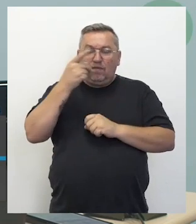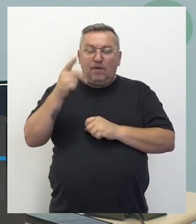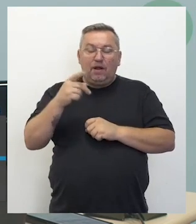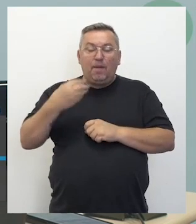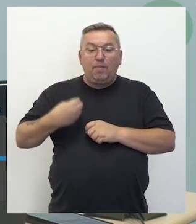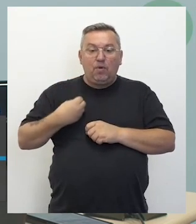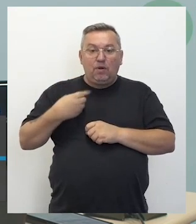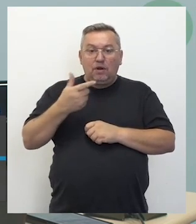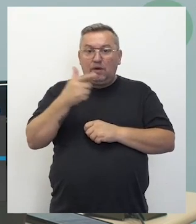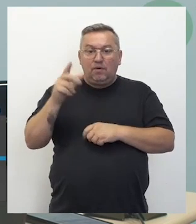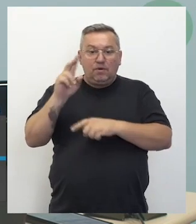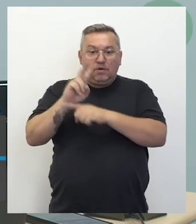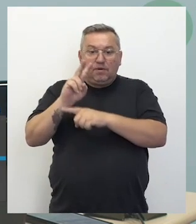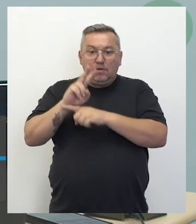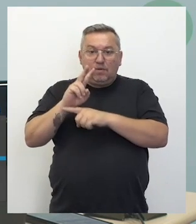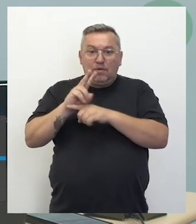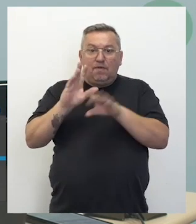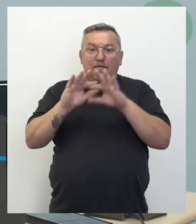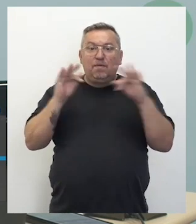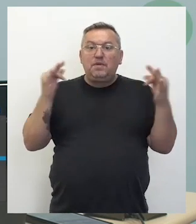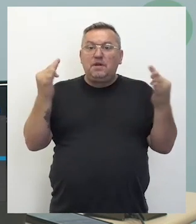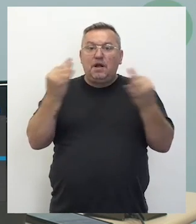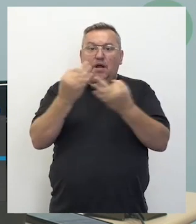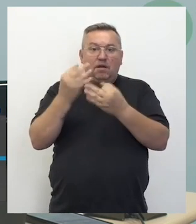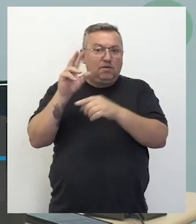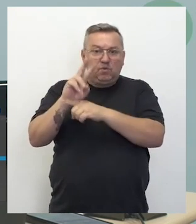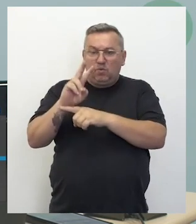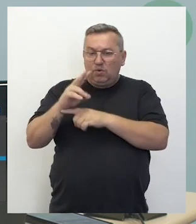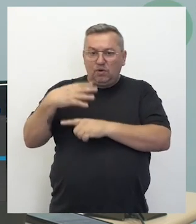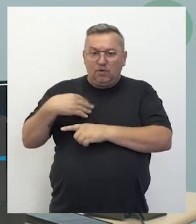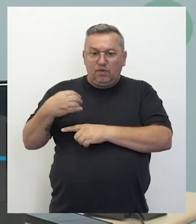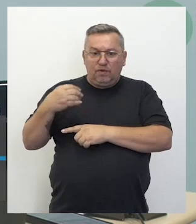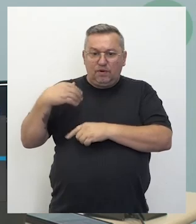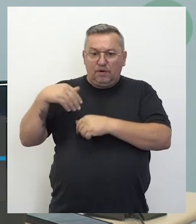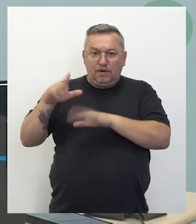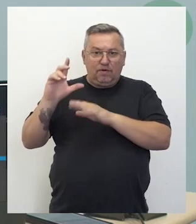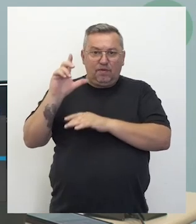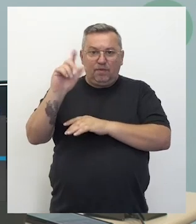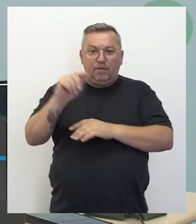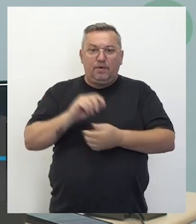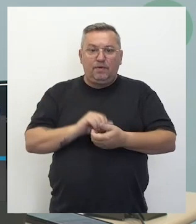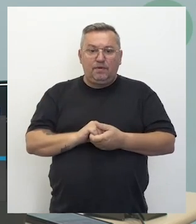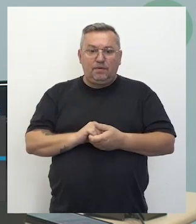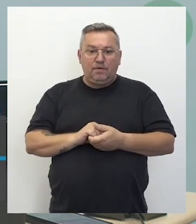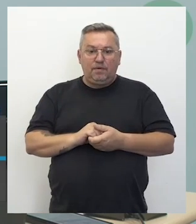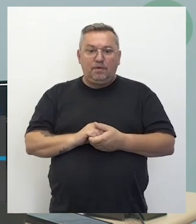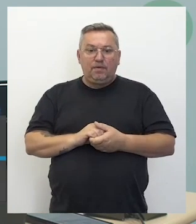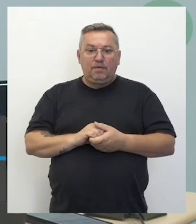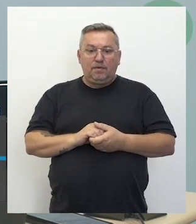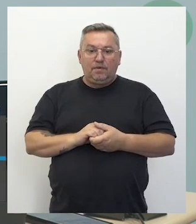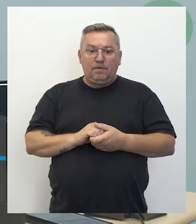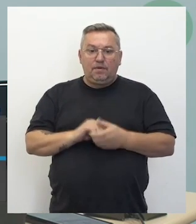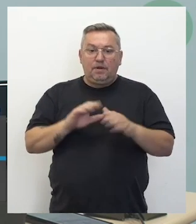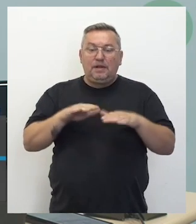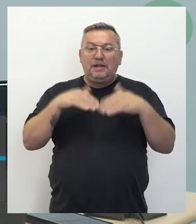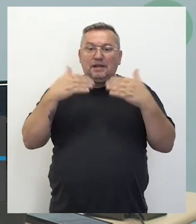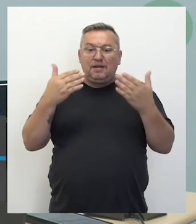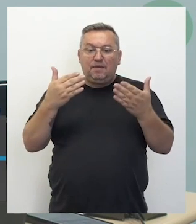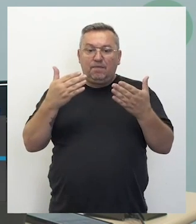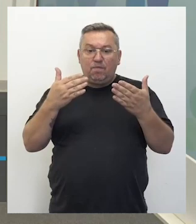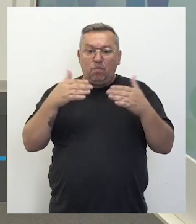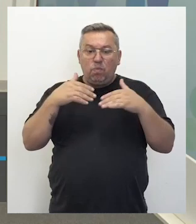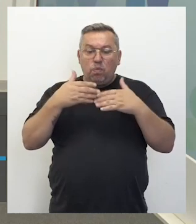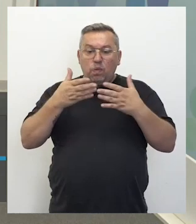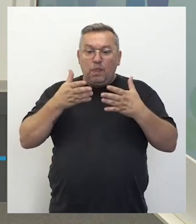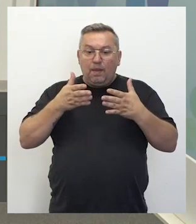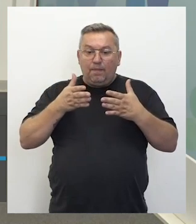que ela não tem cuidado parental, ela não cuida do filhote, ela deixa lá e vai embora, ele fica à própria sorte. Então, E quando ele nasce,